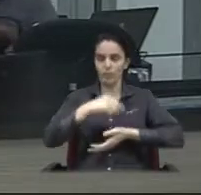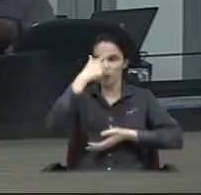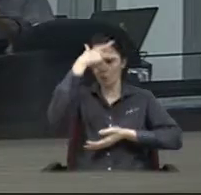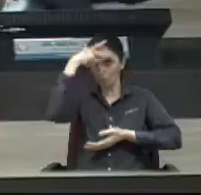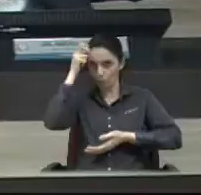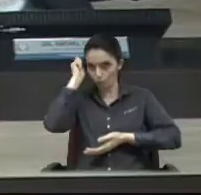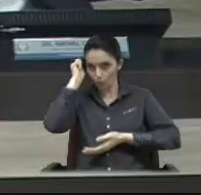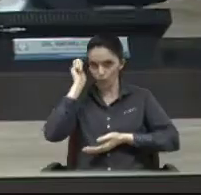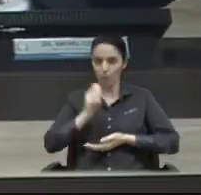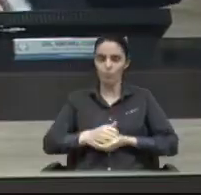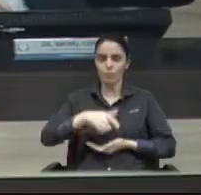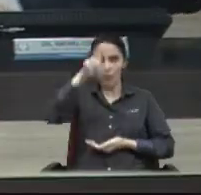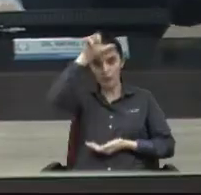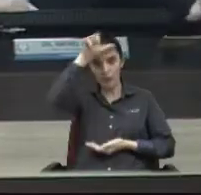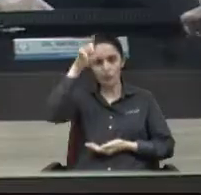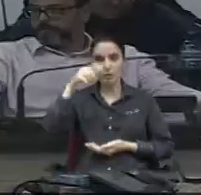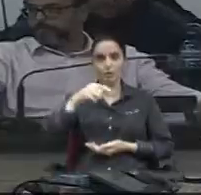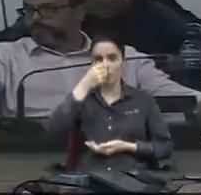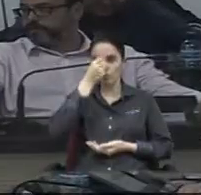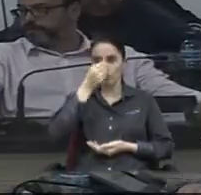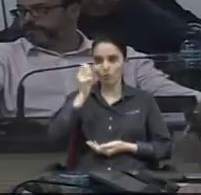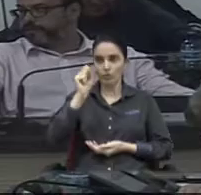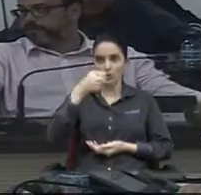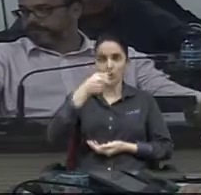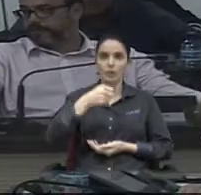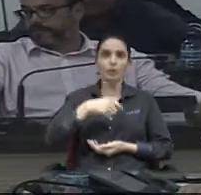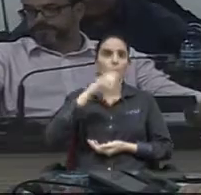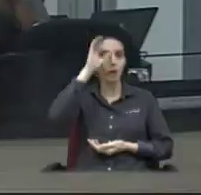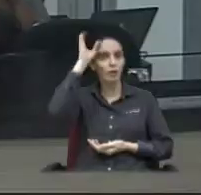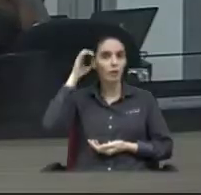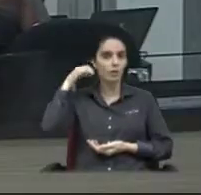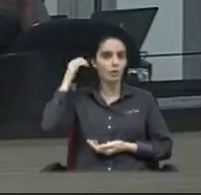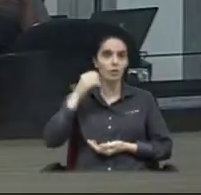doença dos líderes jorge freitas sim carolina